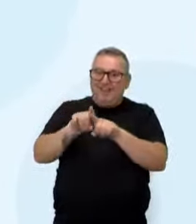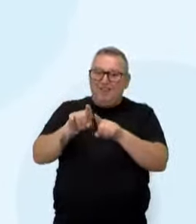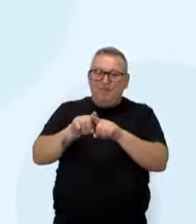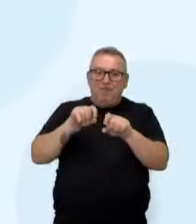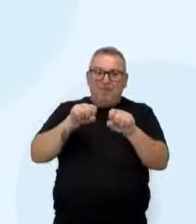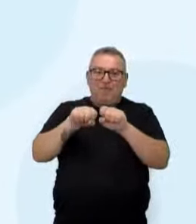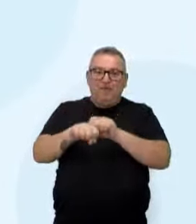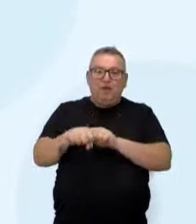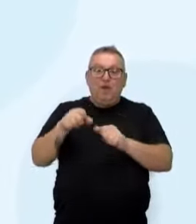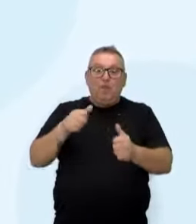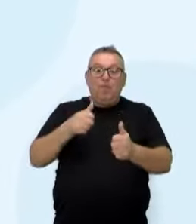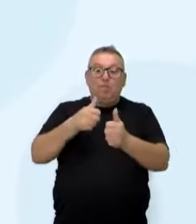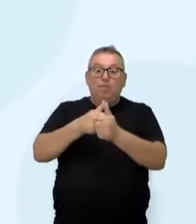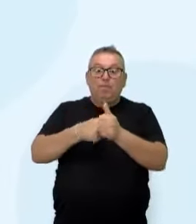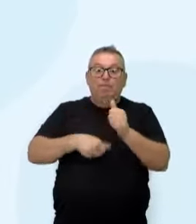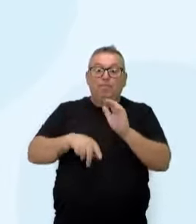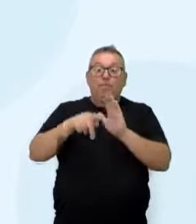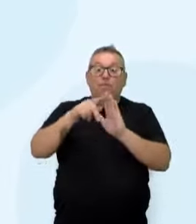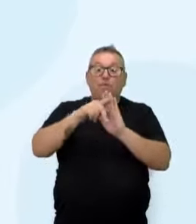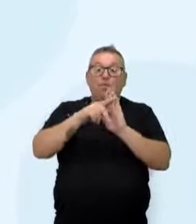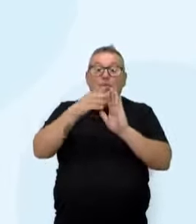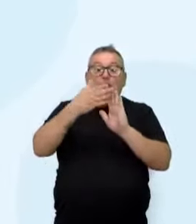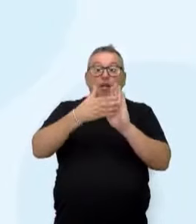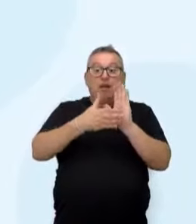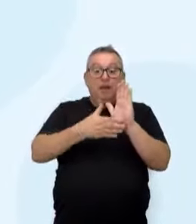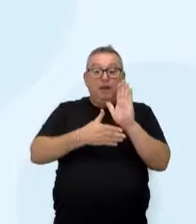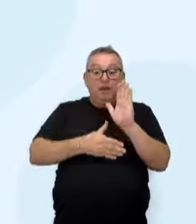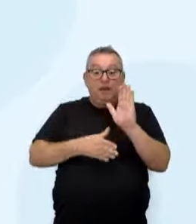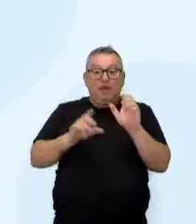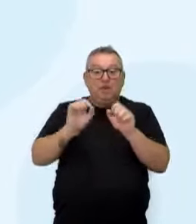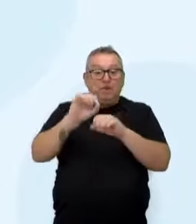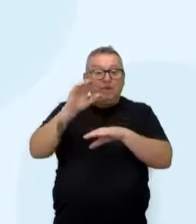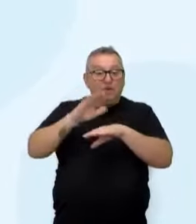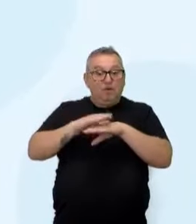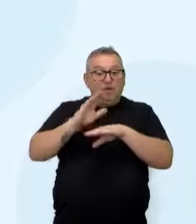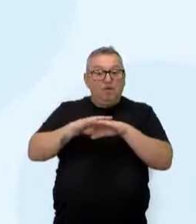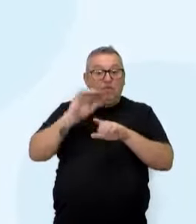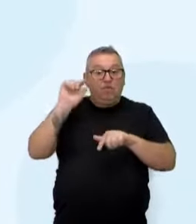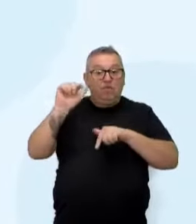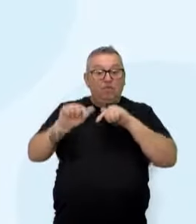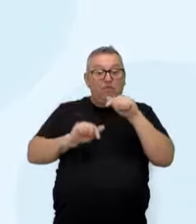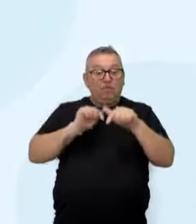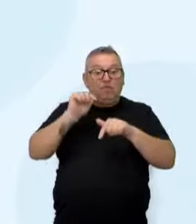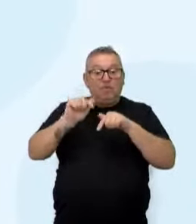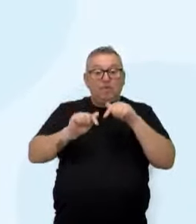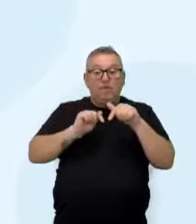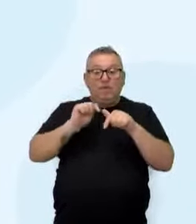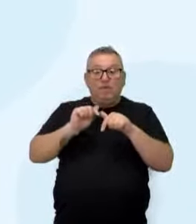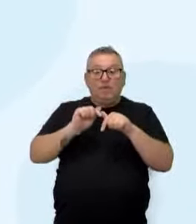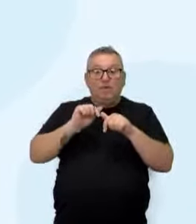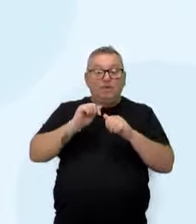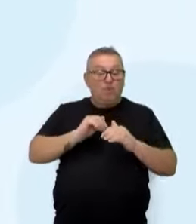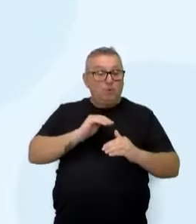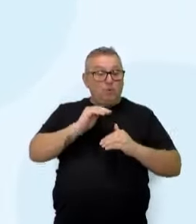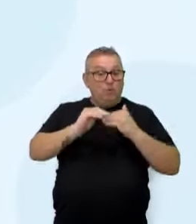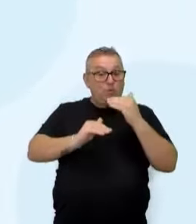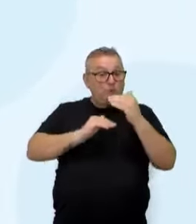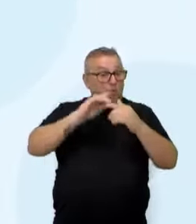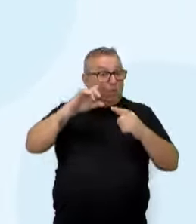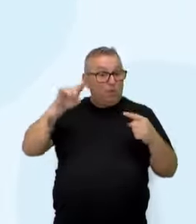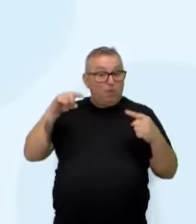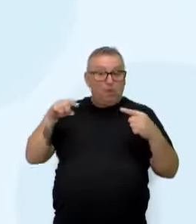via formação e via acompanhamento no planejamento e na execução, né, do desenvolvimento aí de um